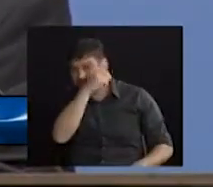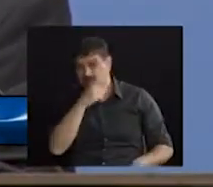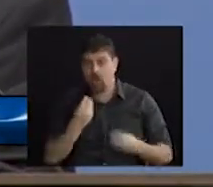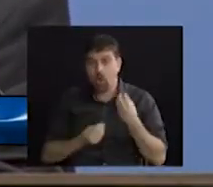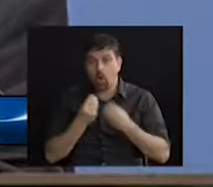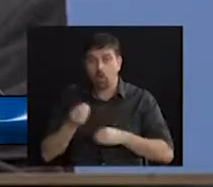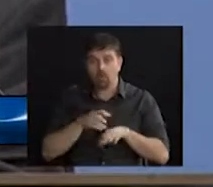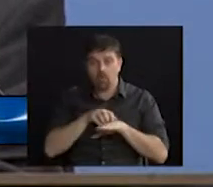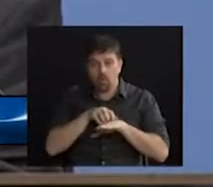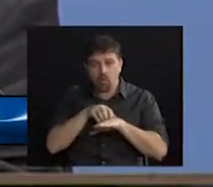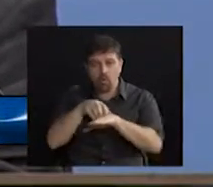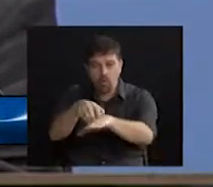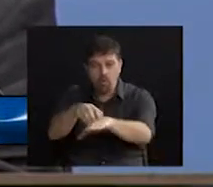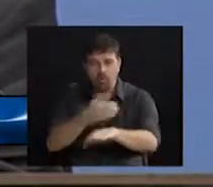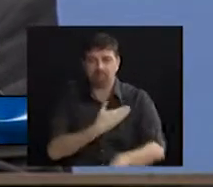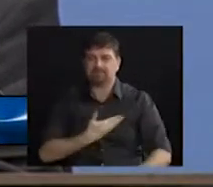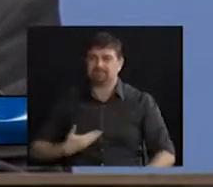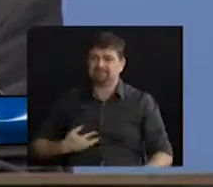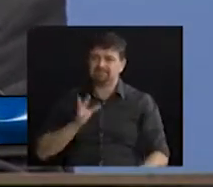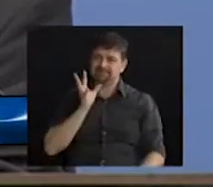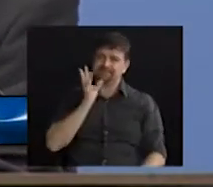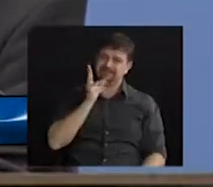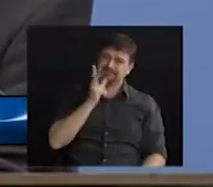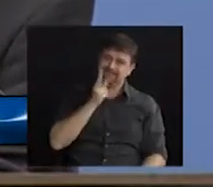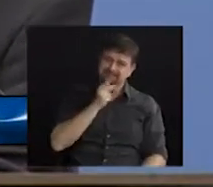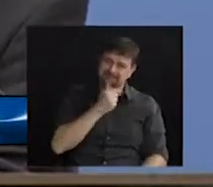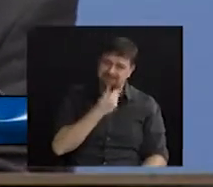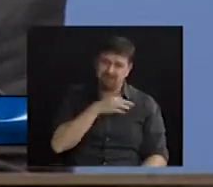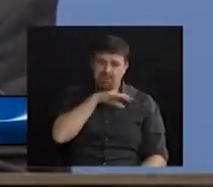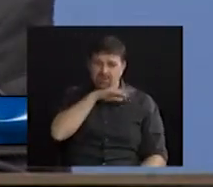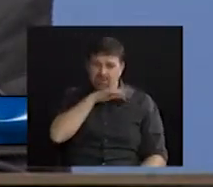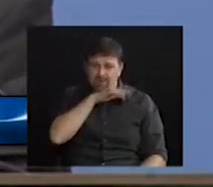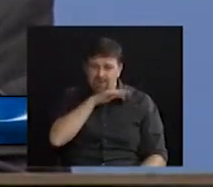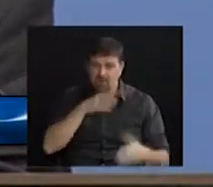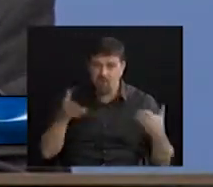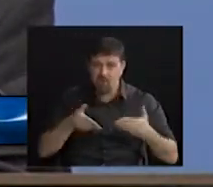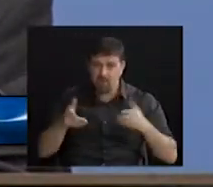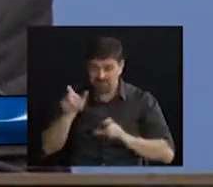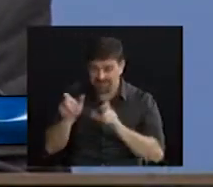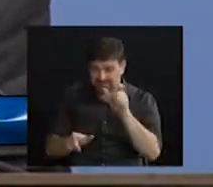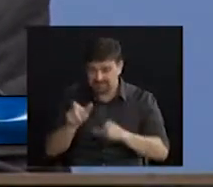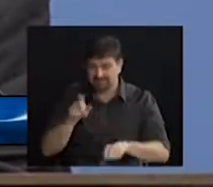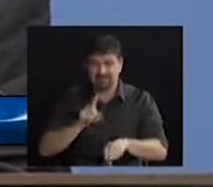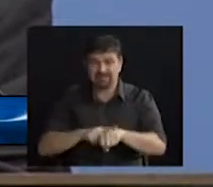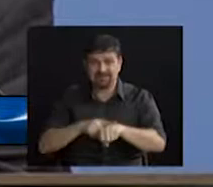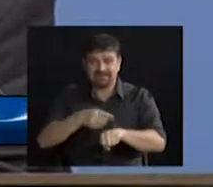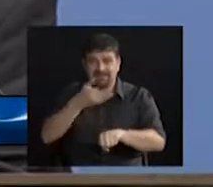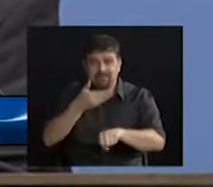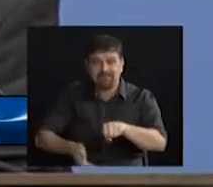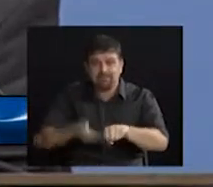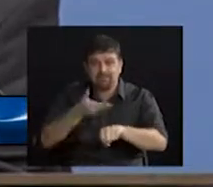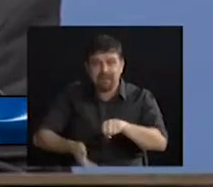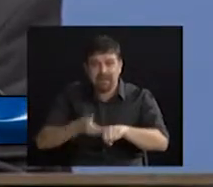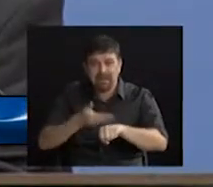mobilidade urbana e no transporte público. Hoje, as pessoas gastam cada vez mais tempo